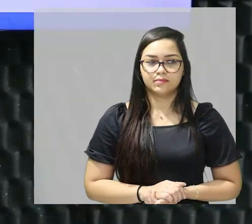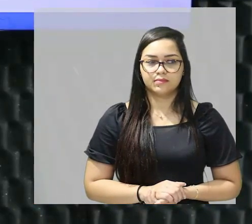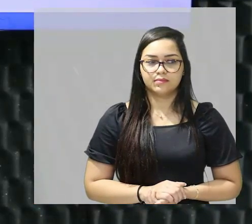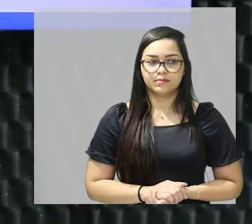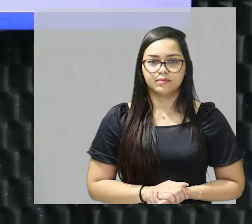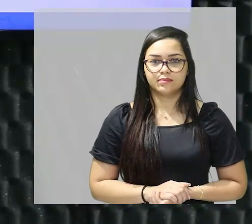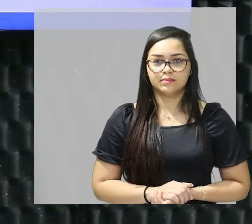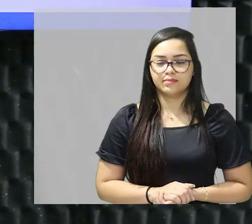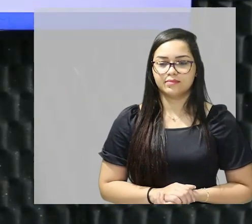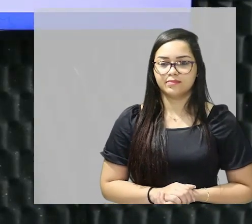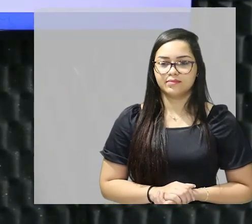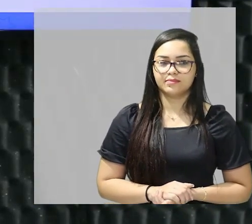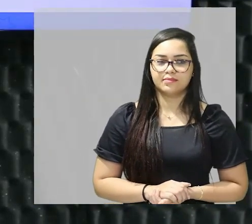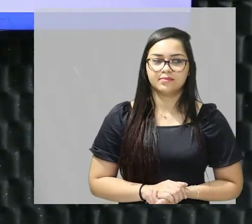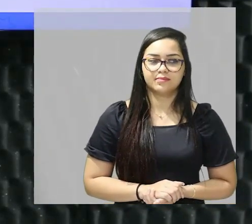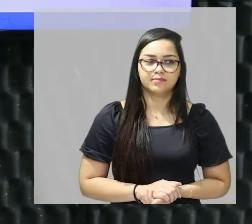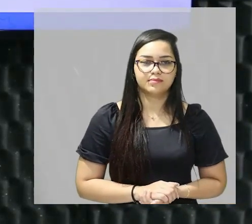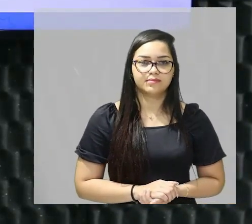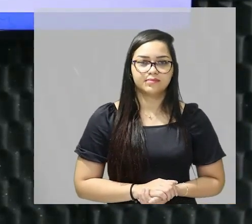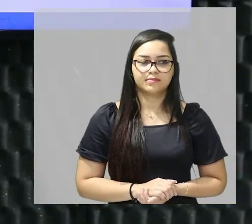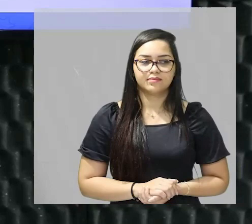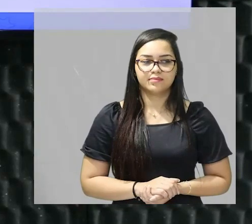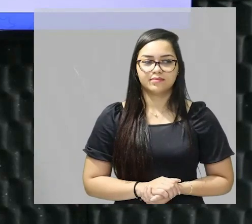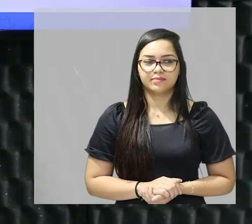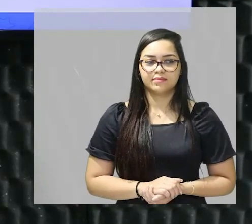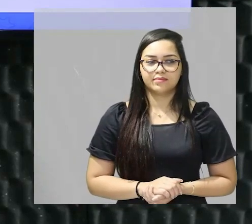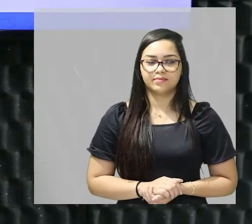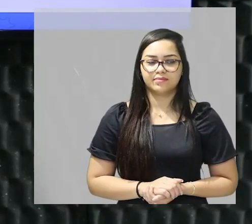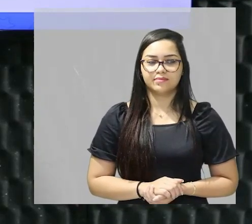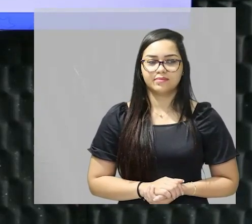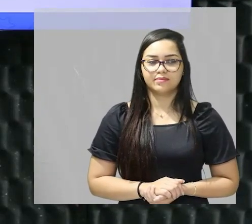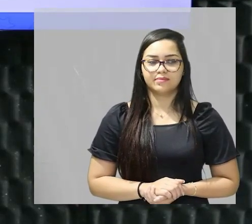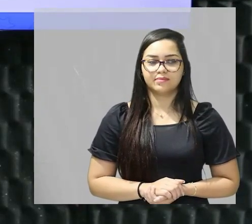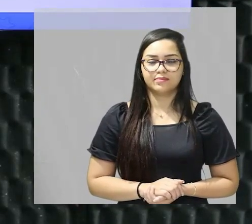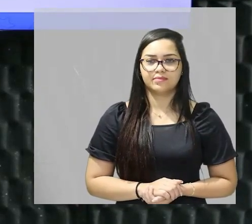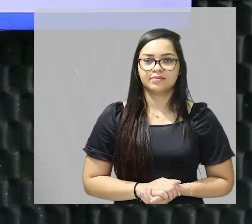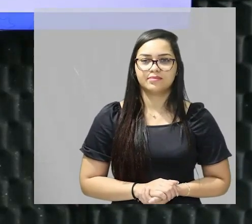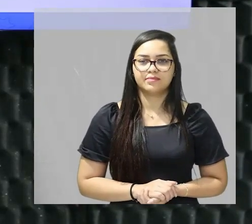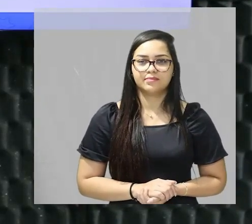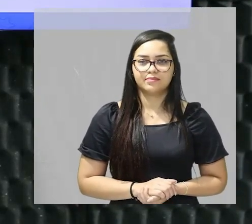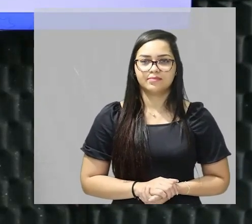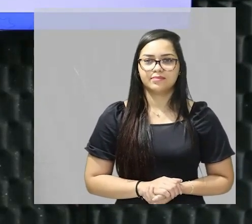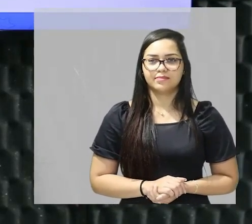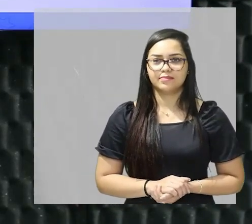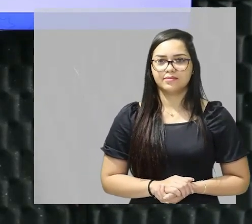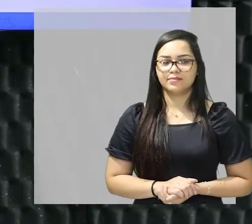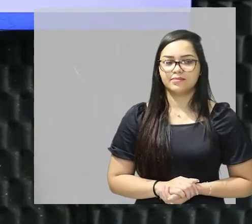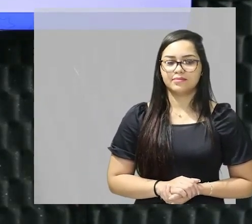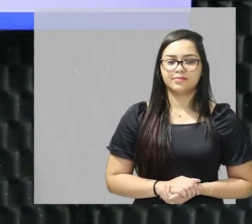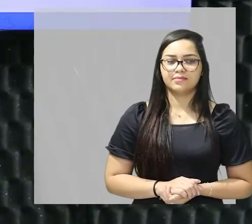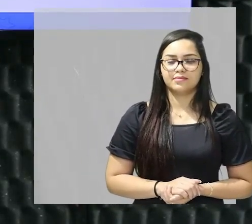energia potencial de ligação. Em função da distância interatômica, é um sólido cristalino.